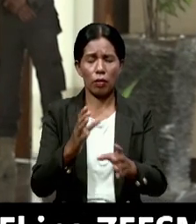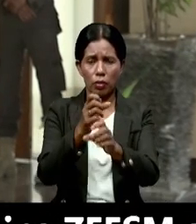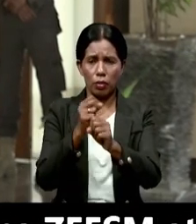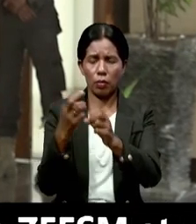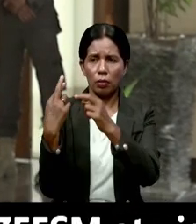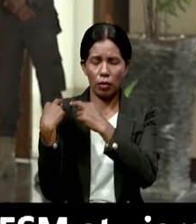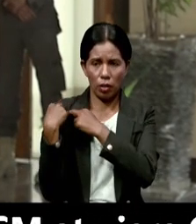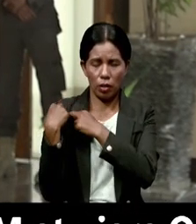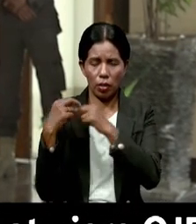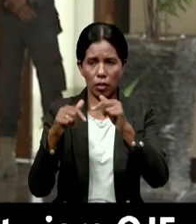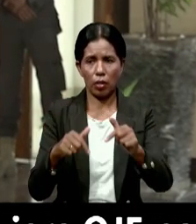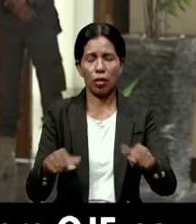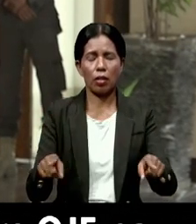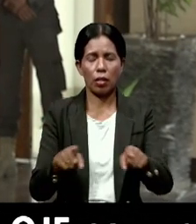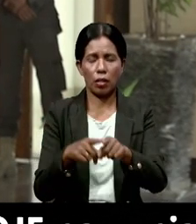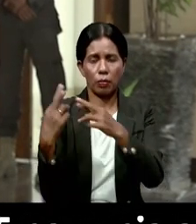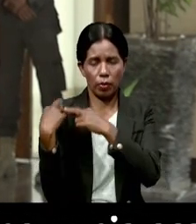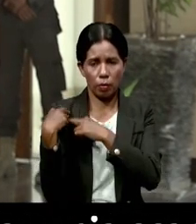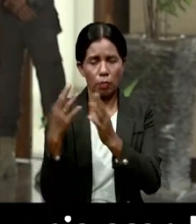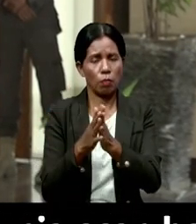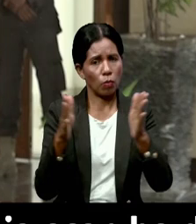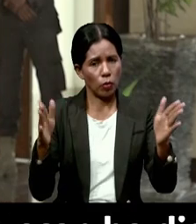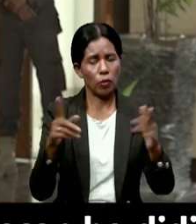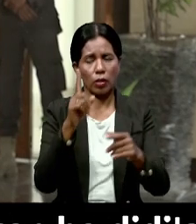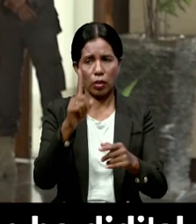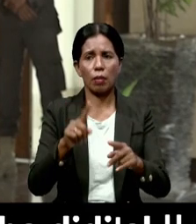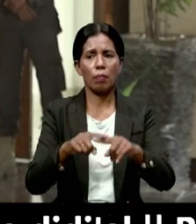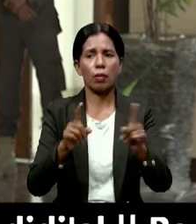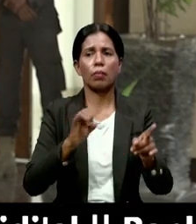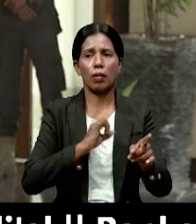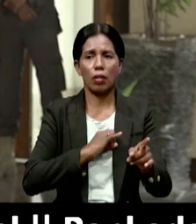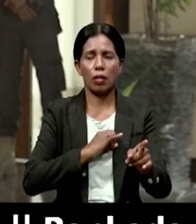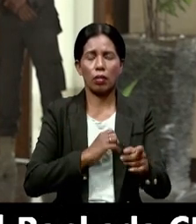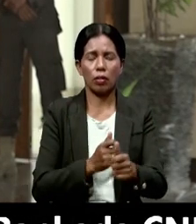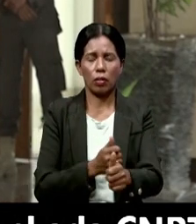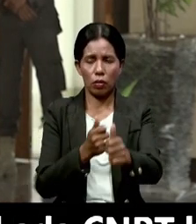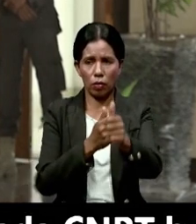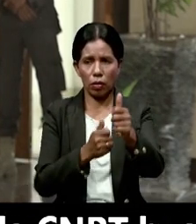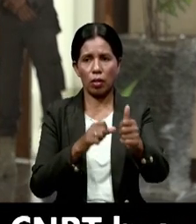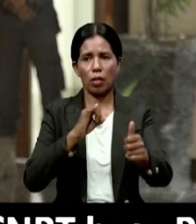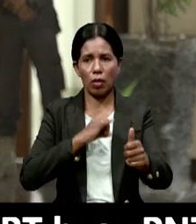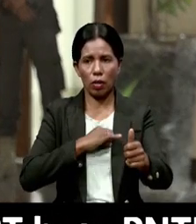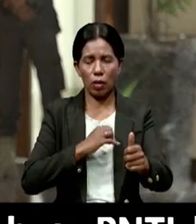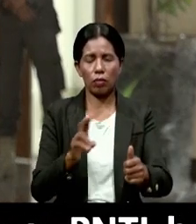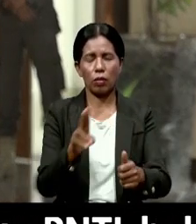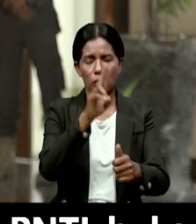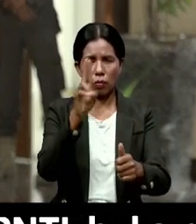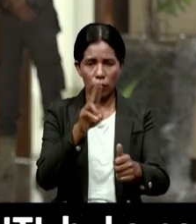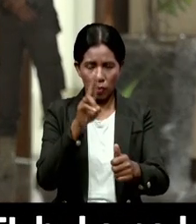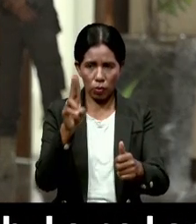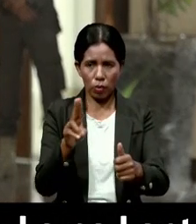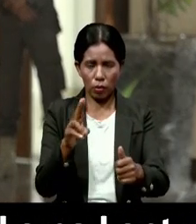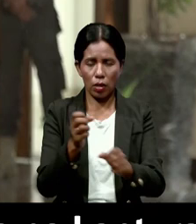NEI, canar toda a ida, mas bem, ao se cumpre, ao se executa,